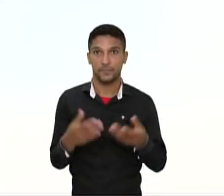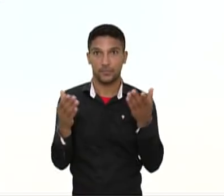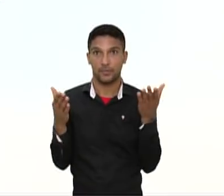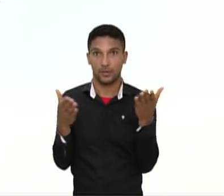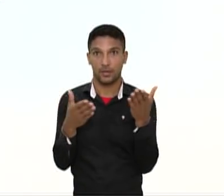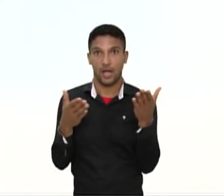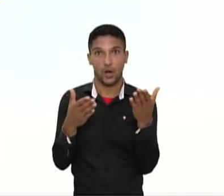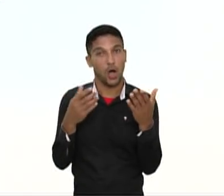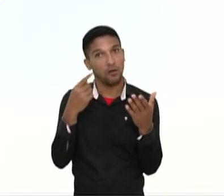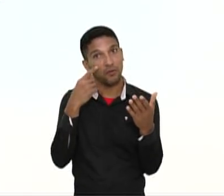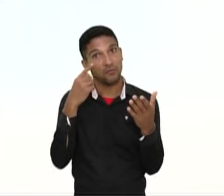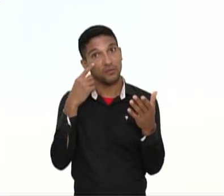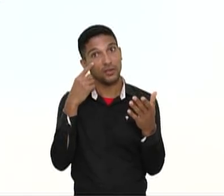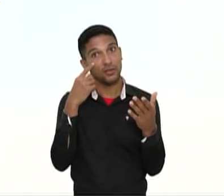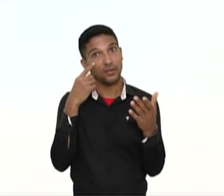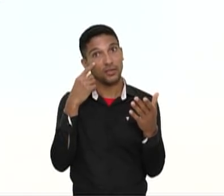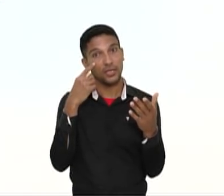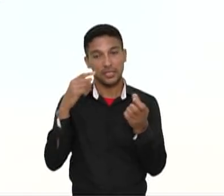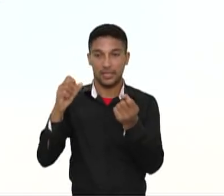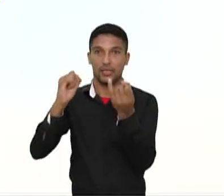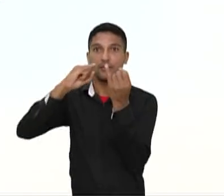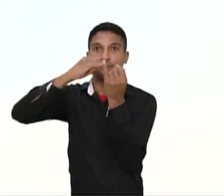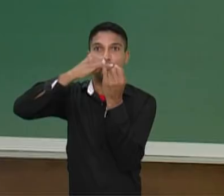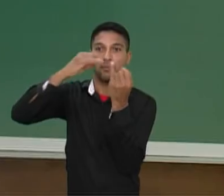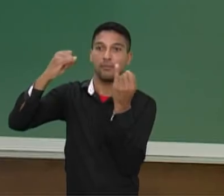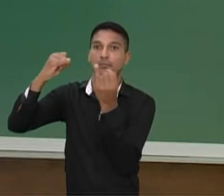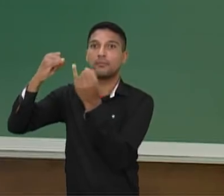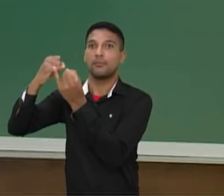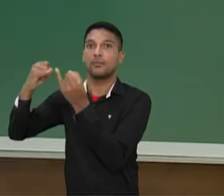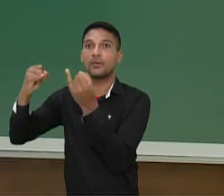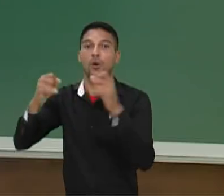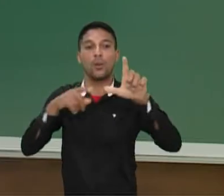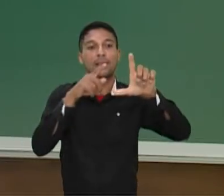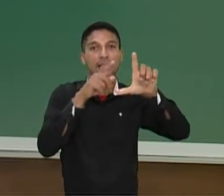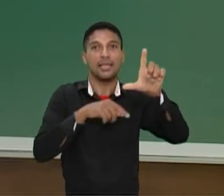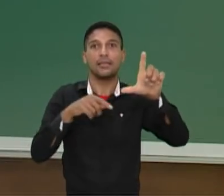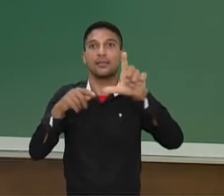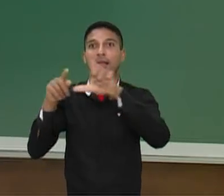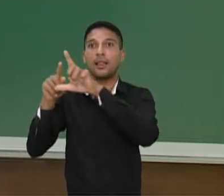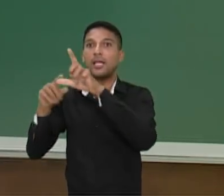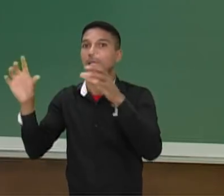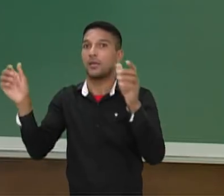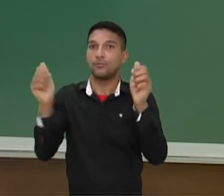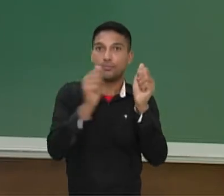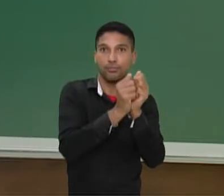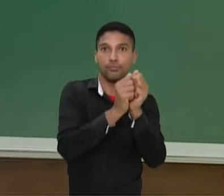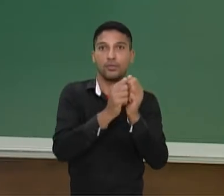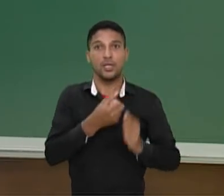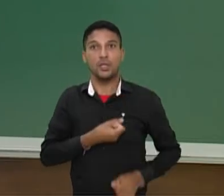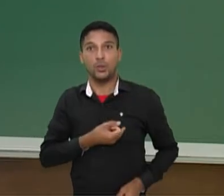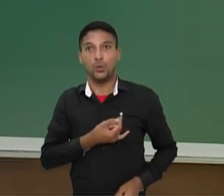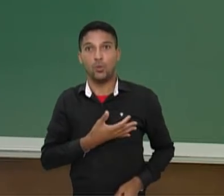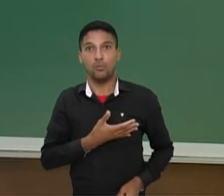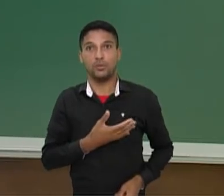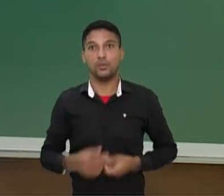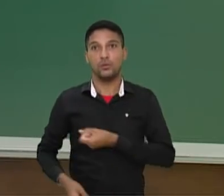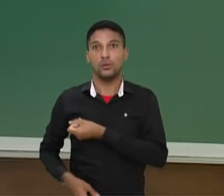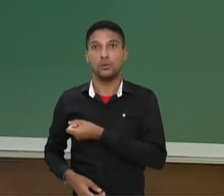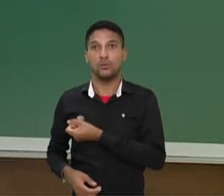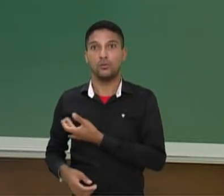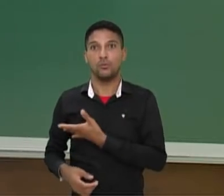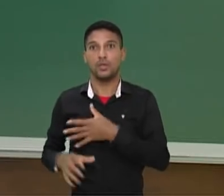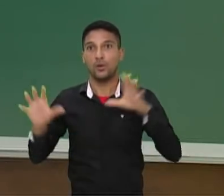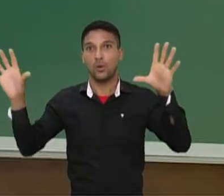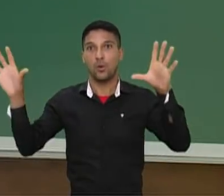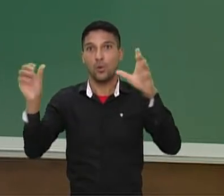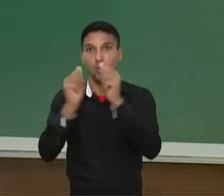nós juntamos os termos que são semelhantes. Coisa igual com coisa igual, tá? Então, aqui no meio eu tenho x e tenho x. Então,